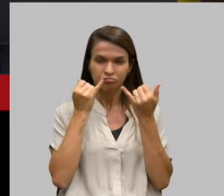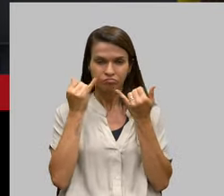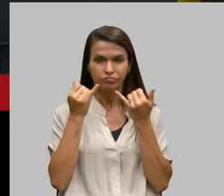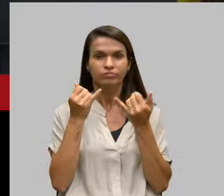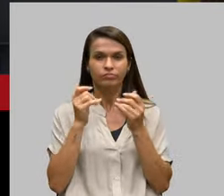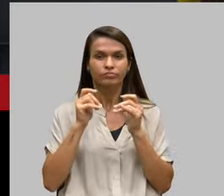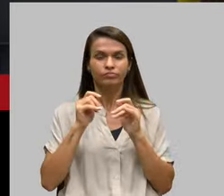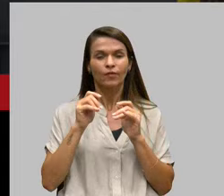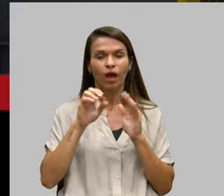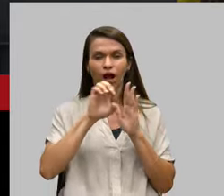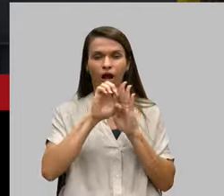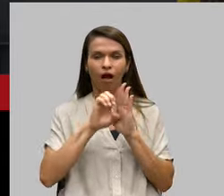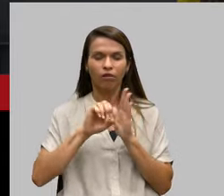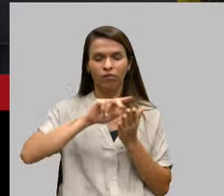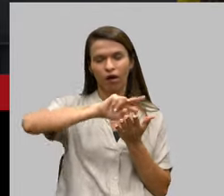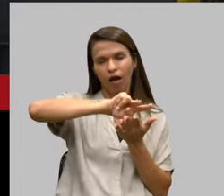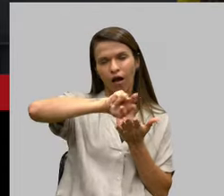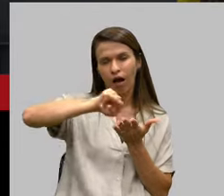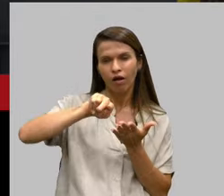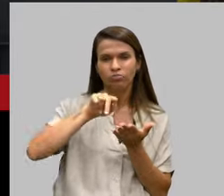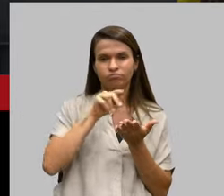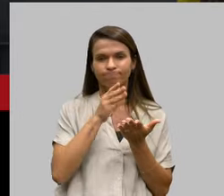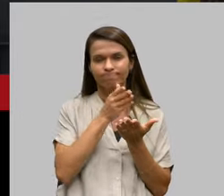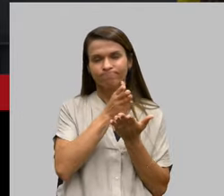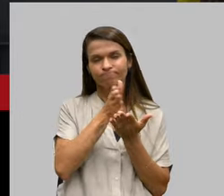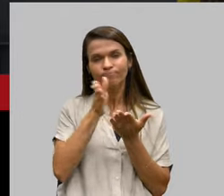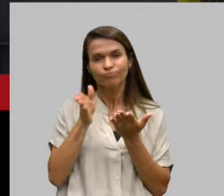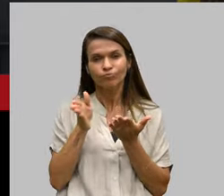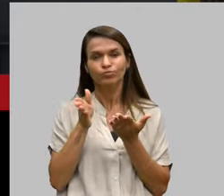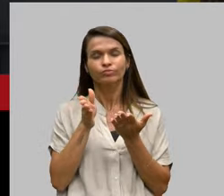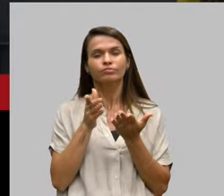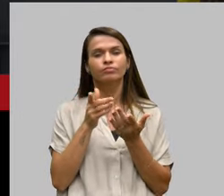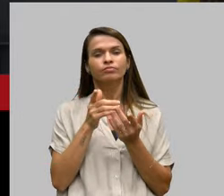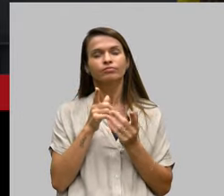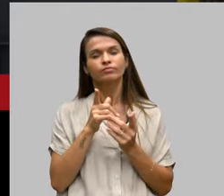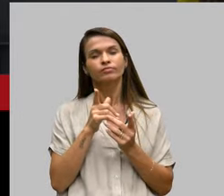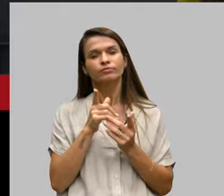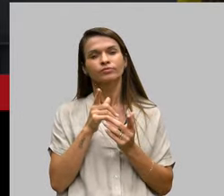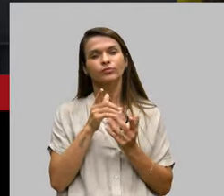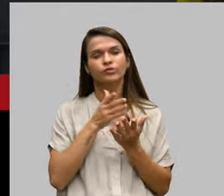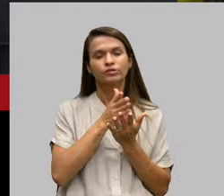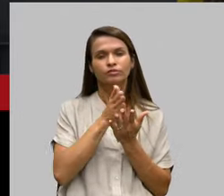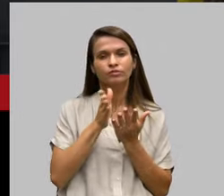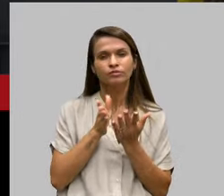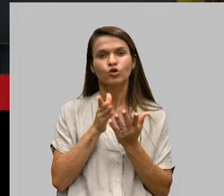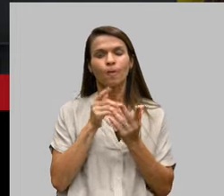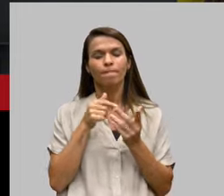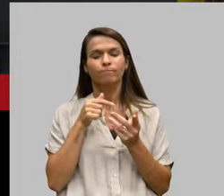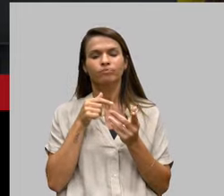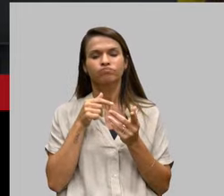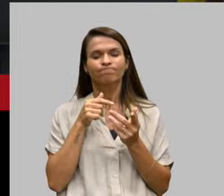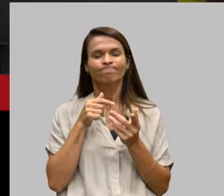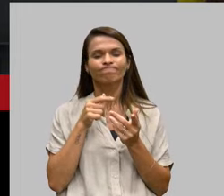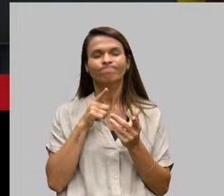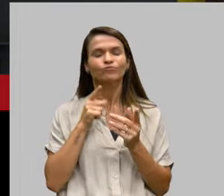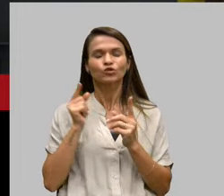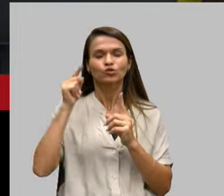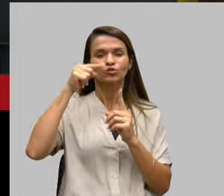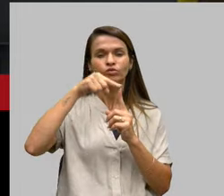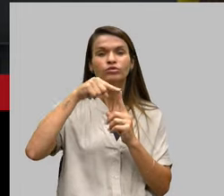emenda tem vários dispositivos e muitos desses dispositivos e os dispositivos eles buscam a